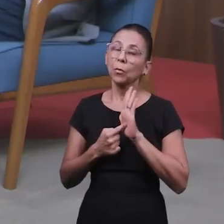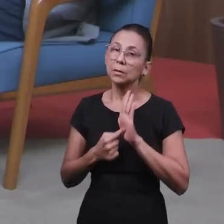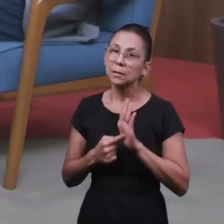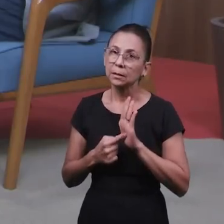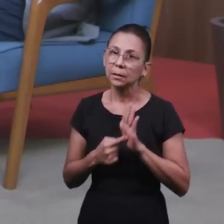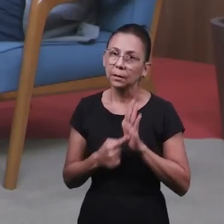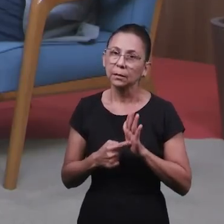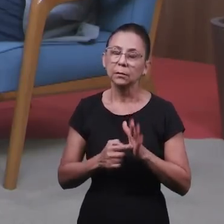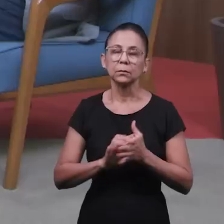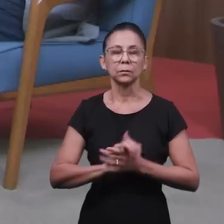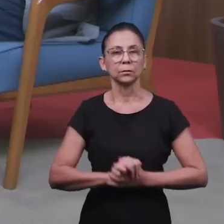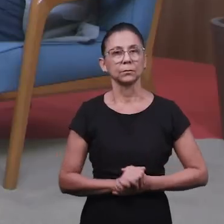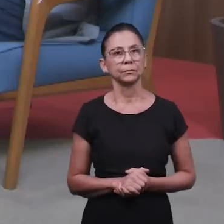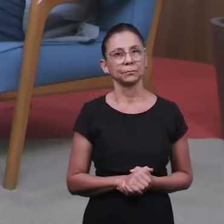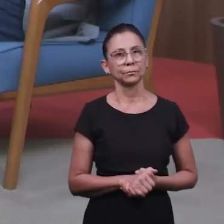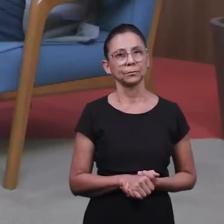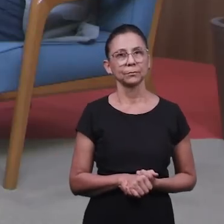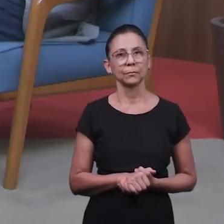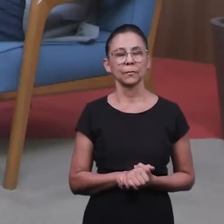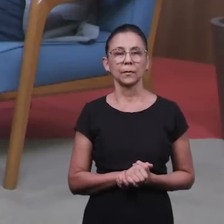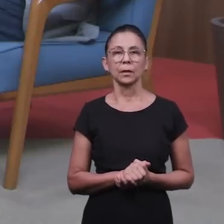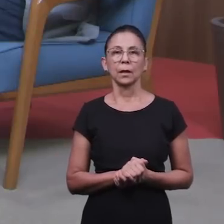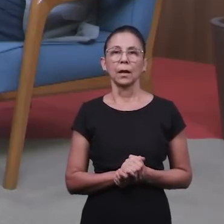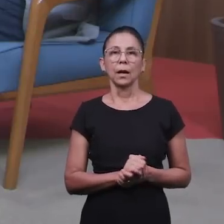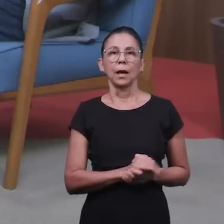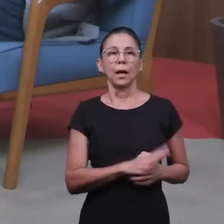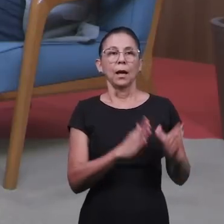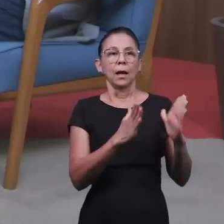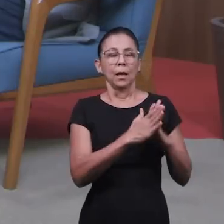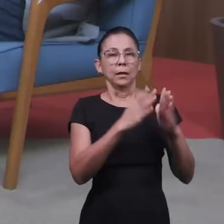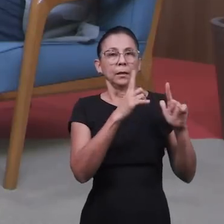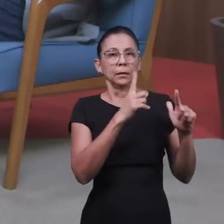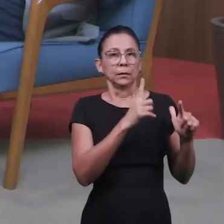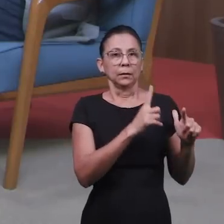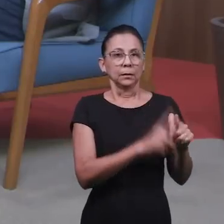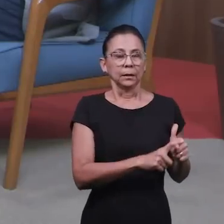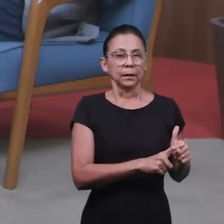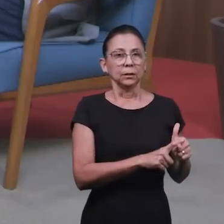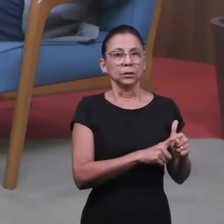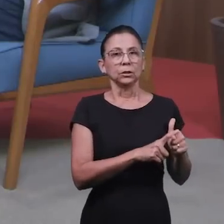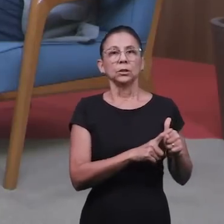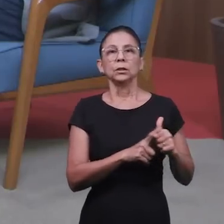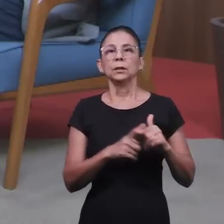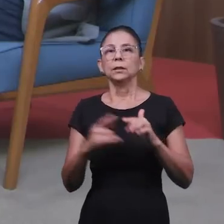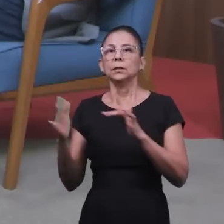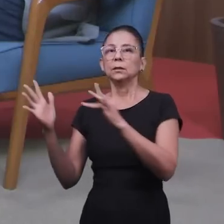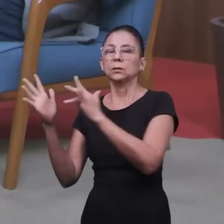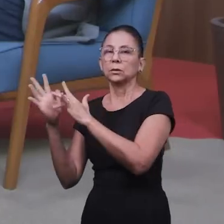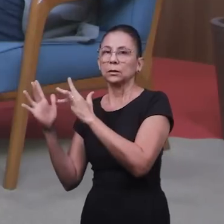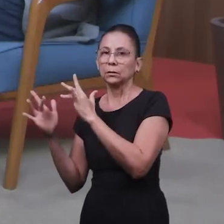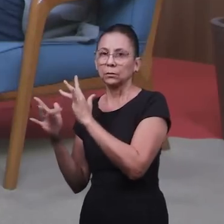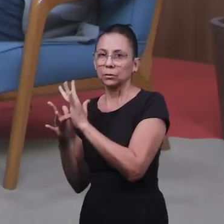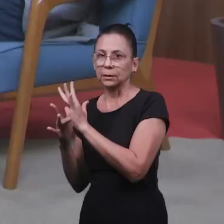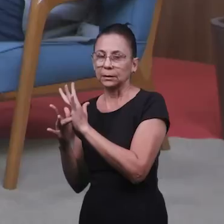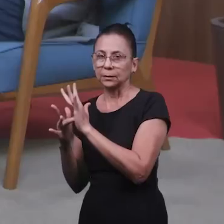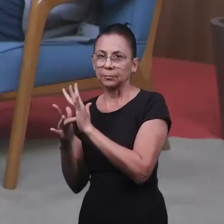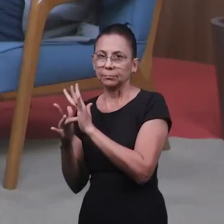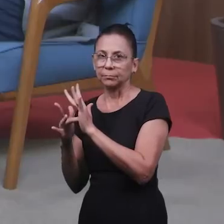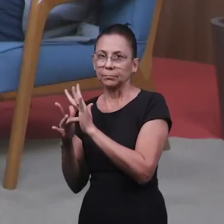noivo, que é o Senhor Jesus. Glória a Jesus. Sérgio, você poderia também trazer outras